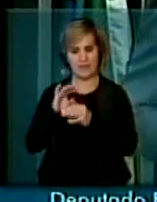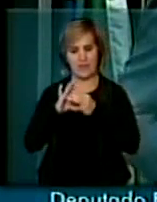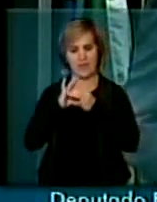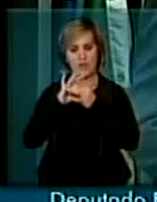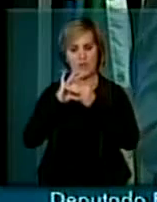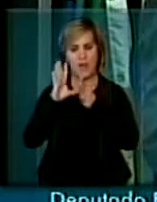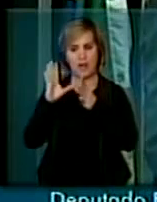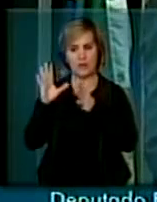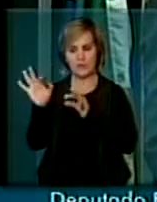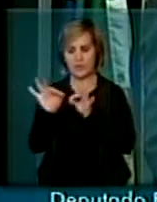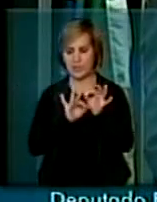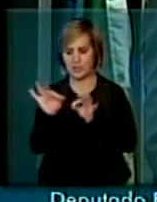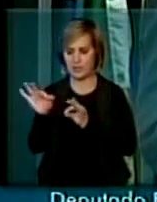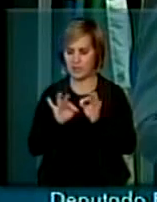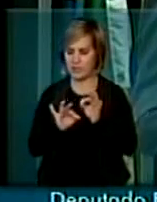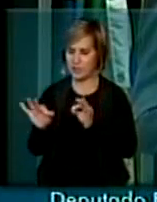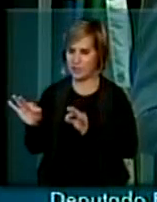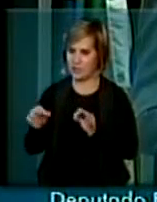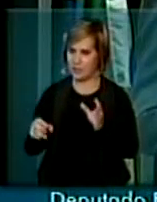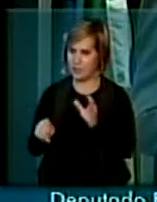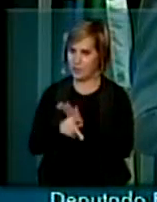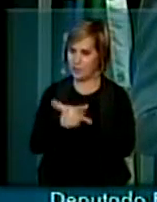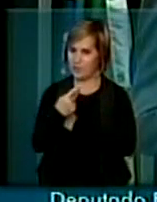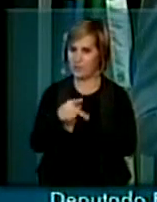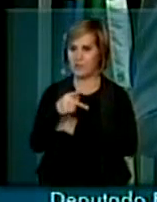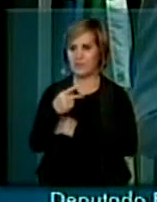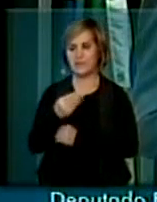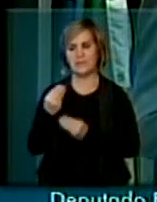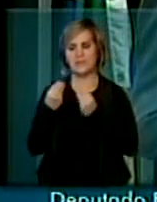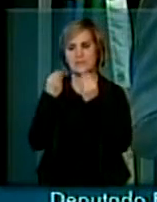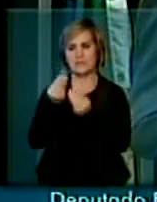elaboração deste projeto com a aquiescência do governador Luiz Henrique da Silveira.